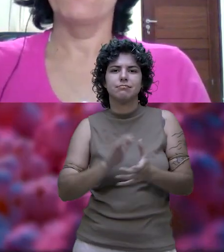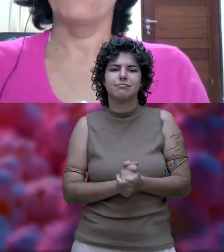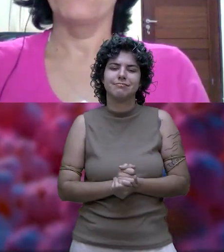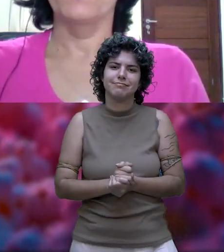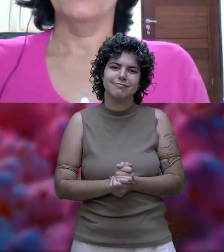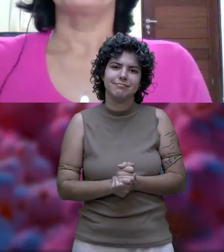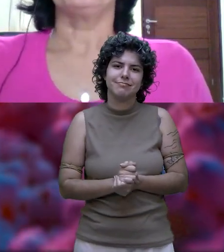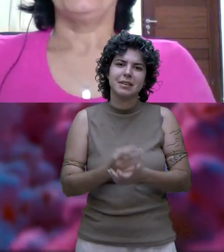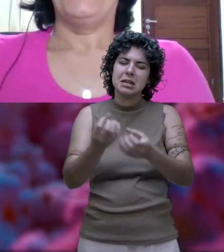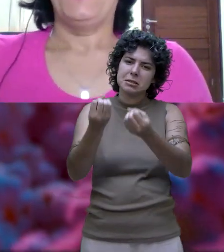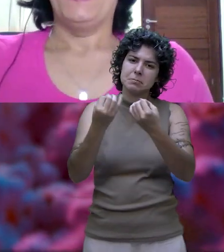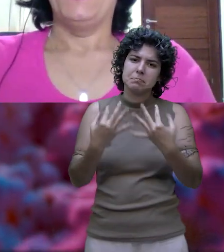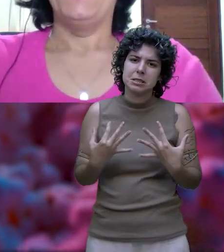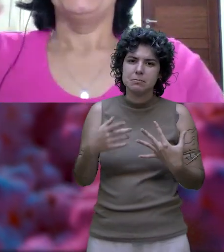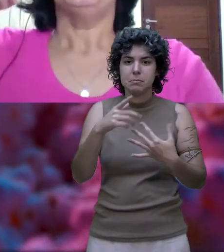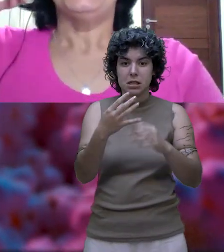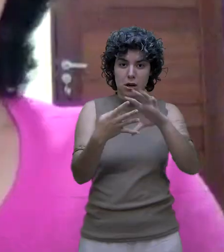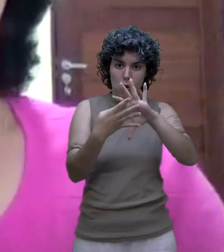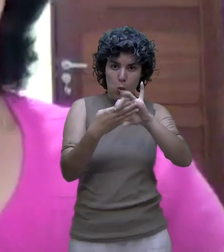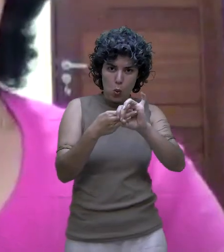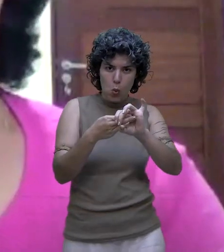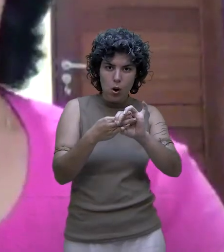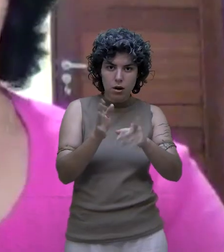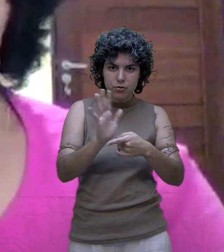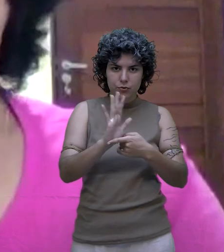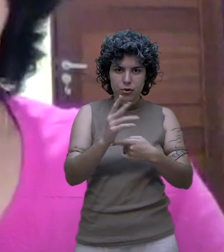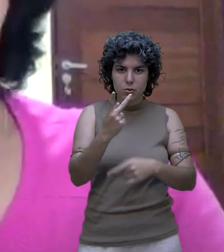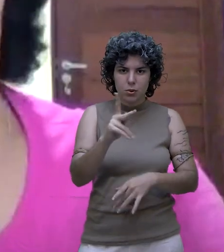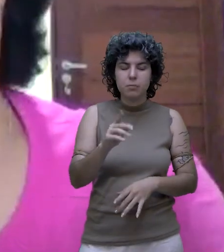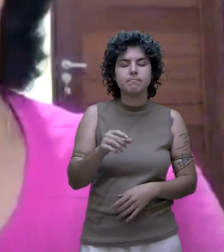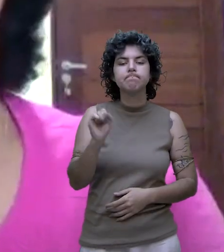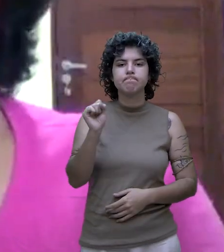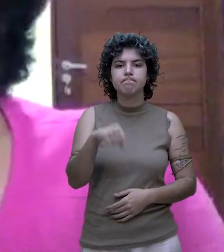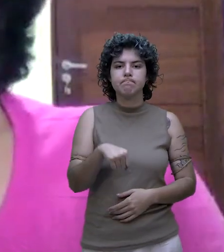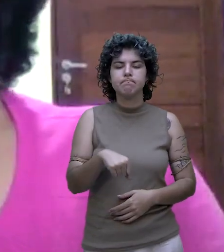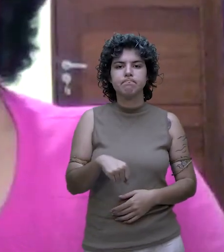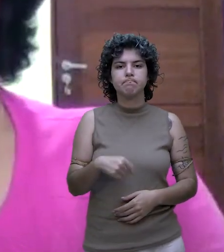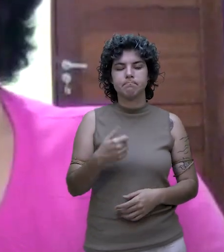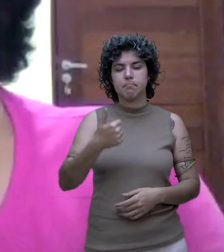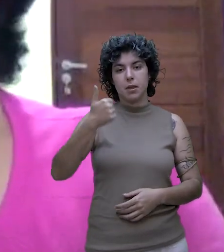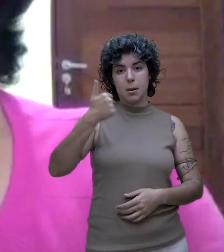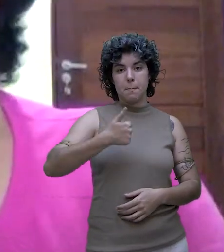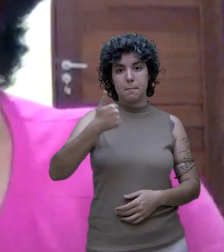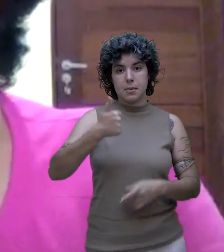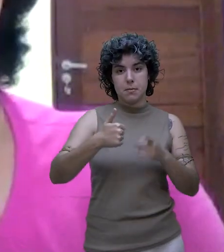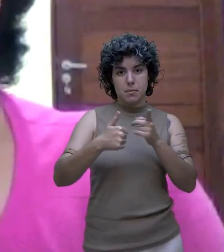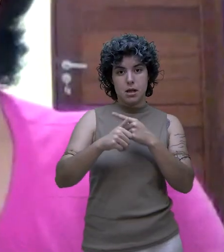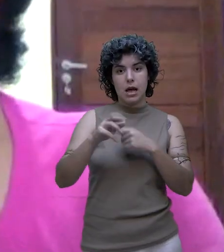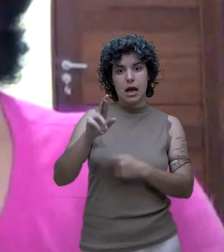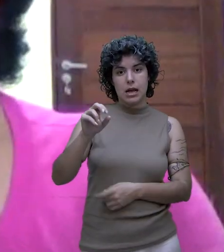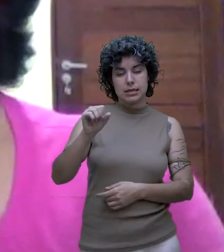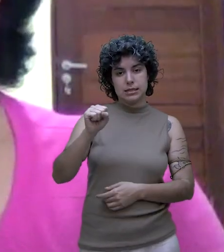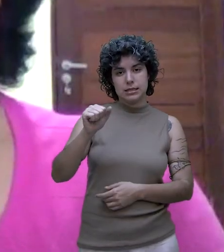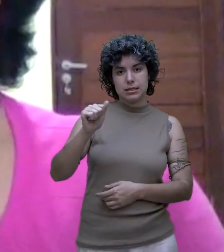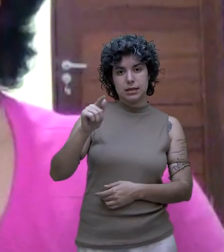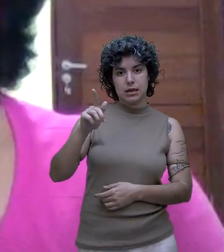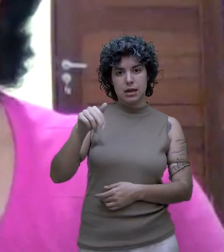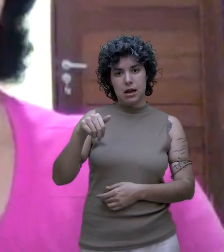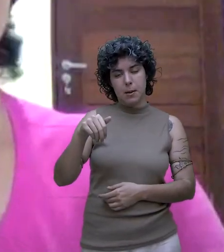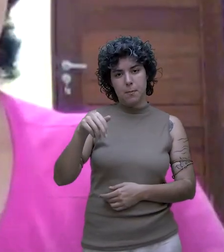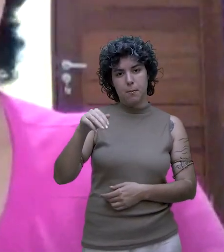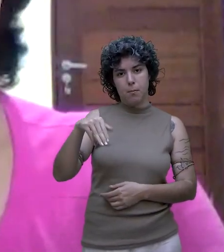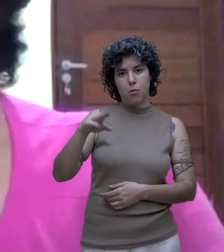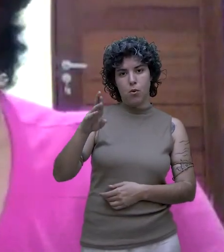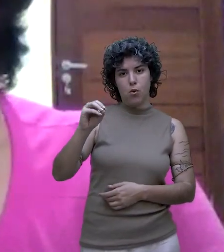filmes, Patrícia. São 4, é isso? Isso, eu tenho 4 filmes. O primeiro é o Rasga Mortalha. Ele foi do